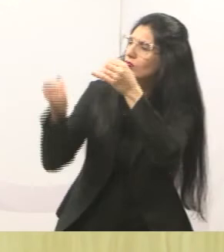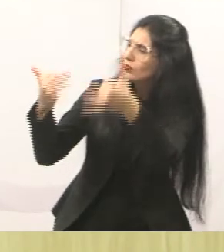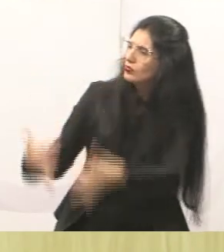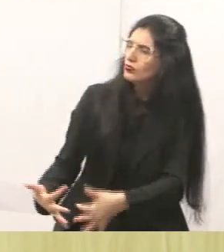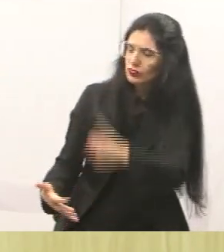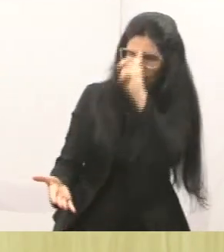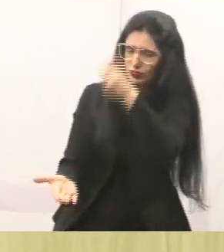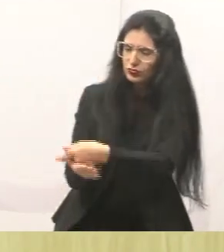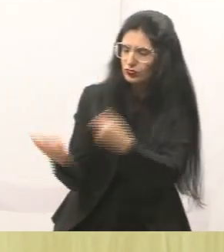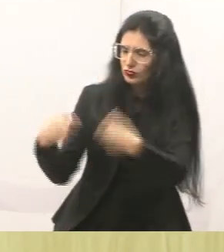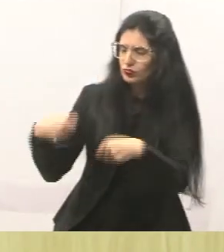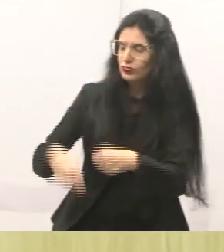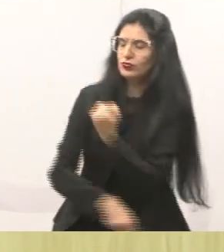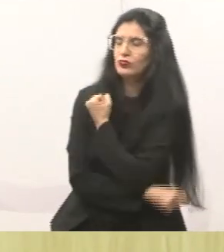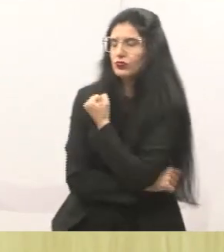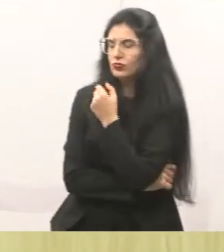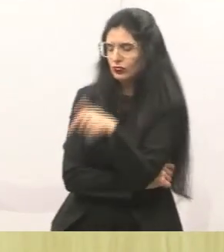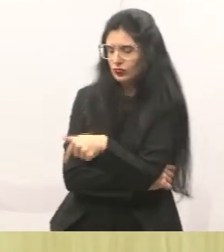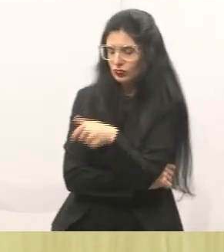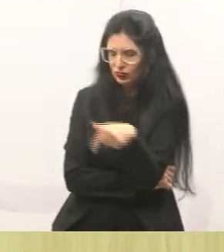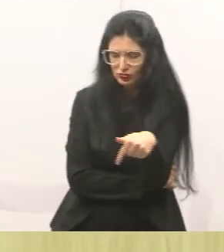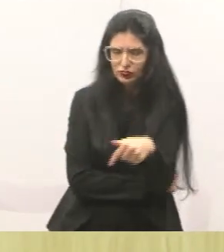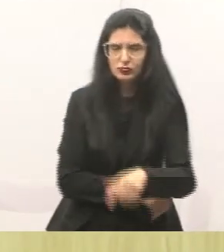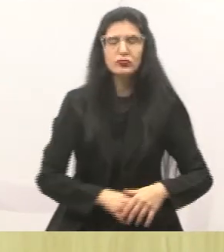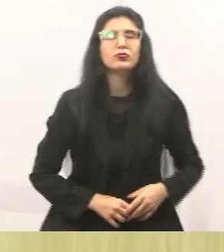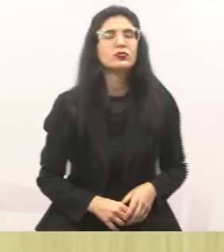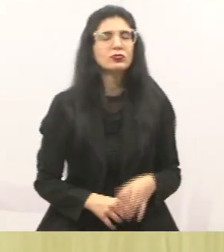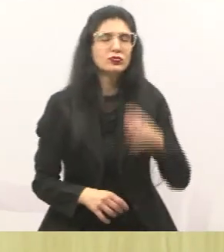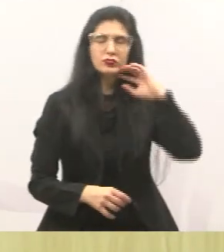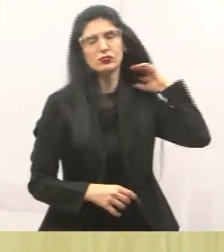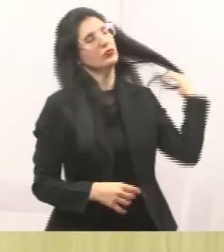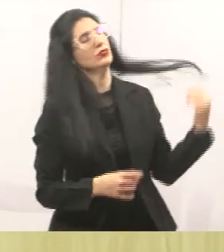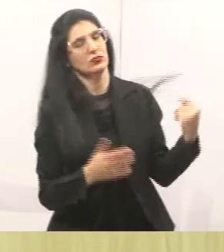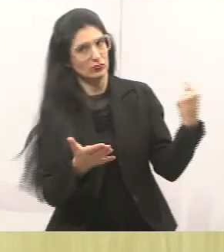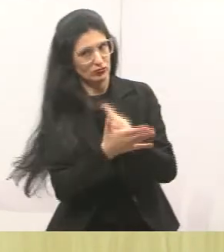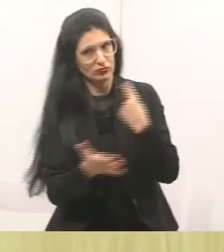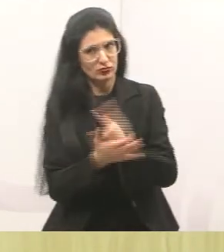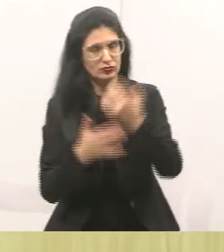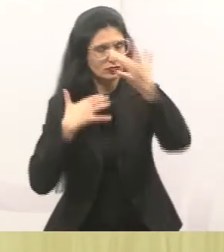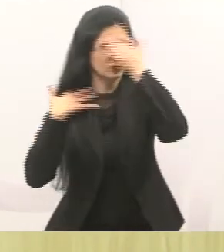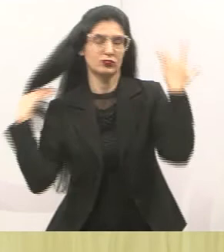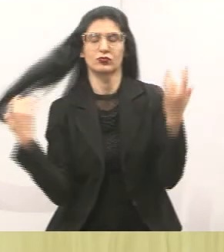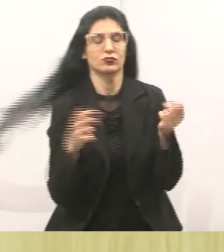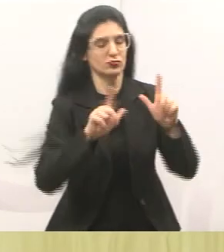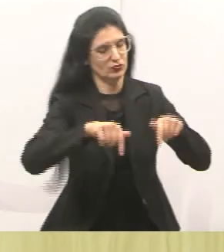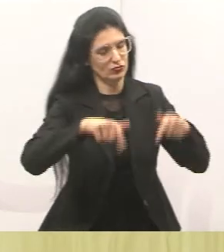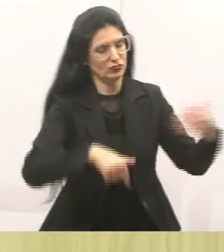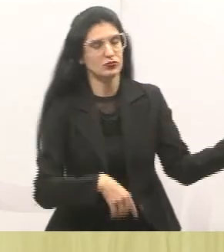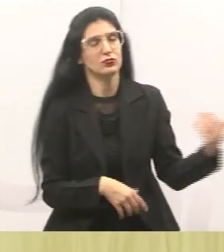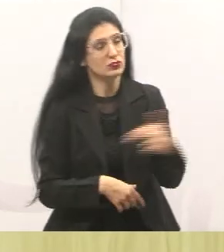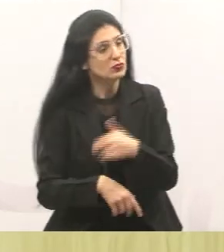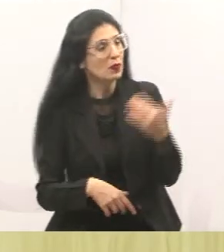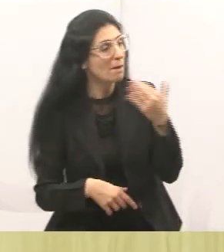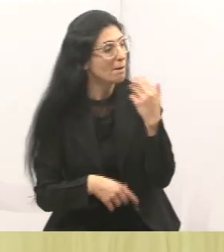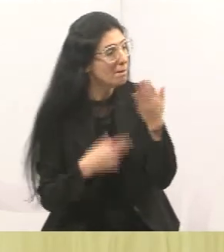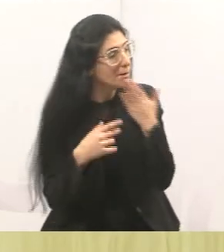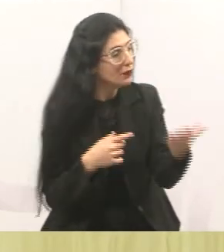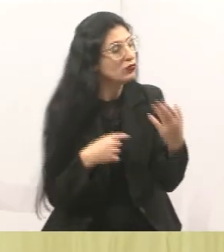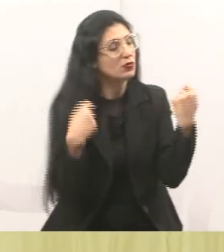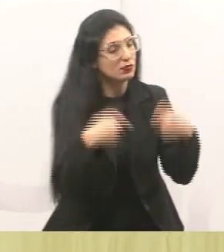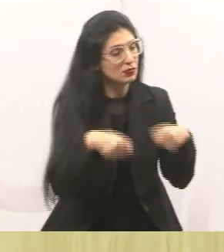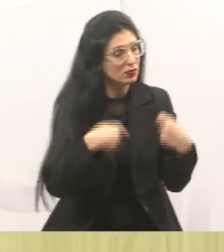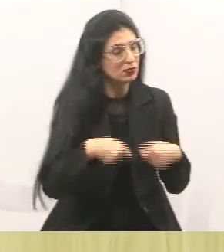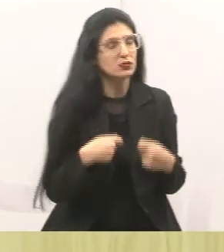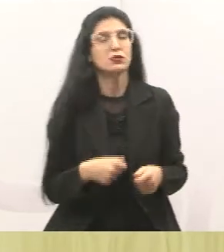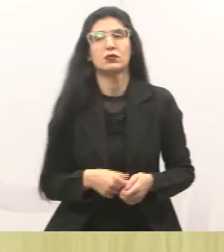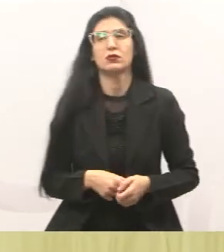Pedido de informação 77. Considerando alguns questionamentos recebidos de munícipes no gabinete acerca de reforma no imóvel da